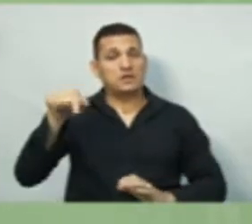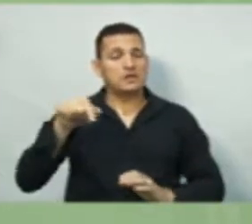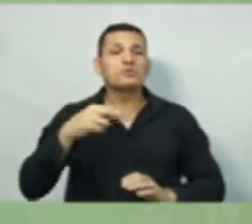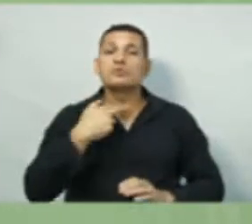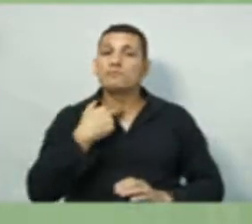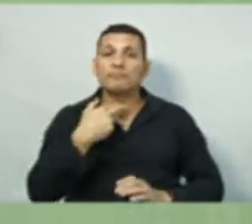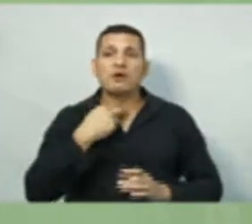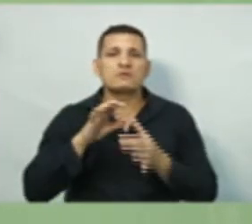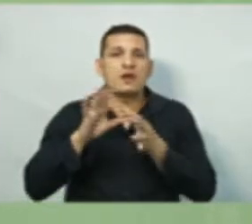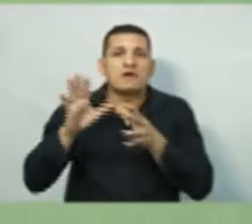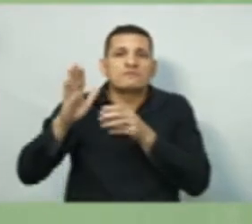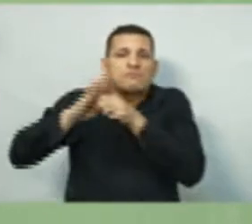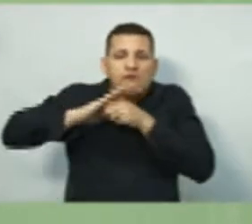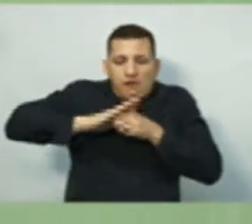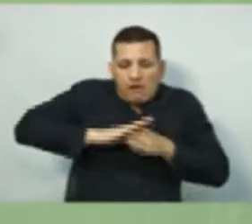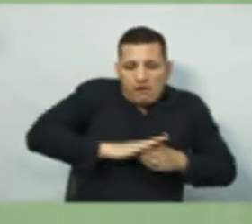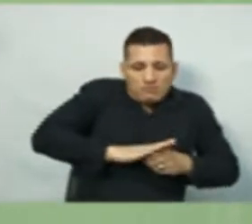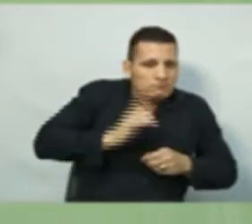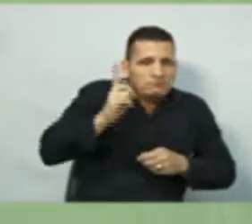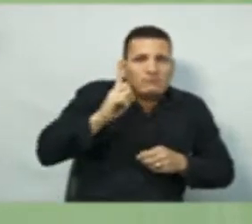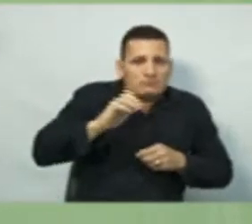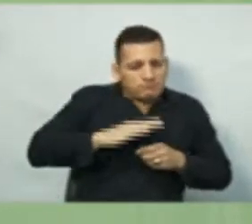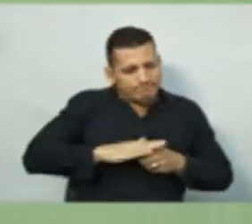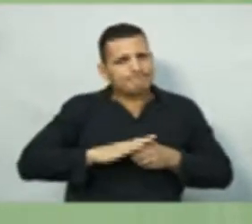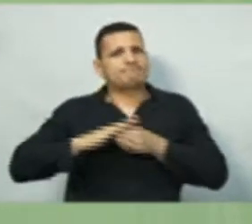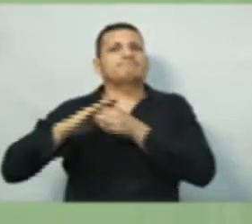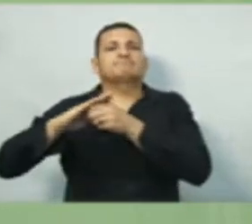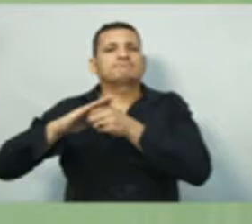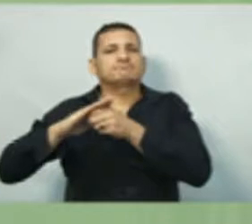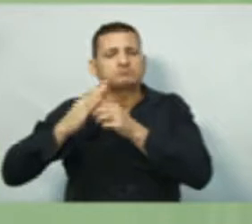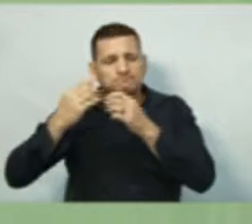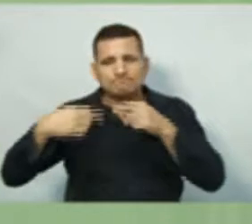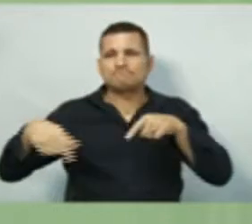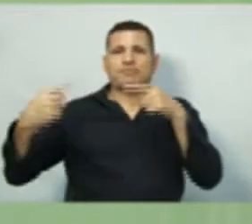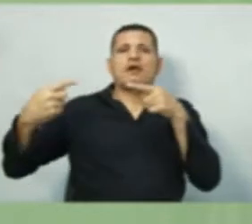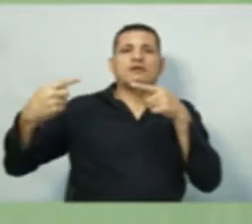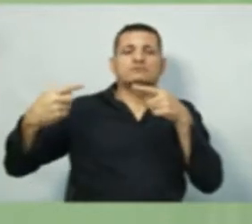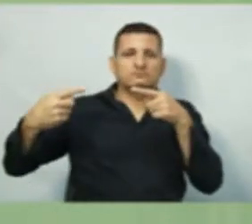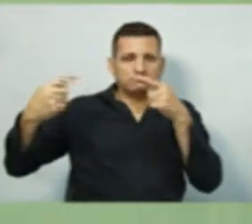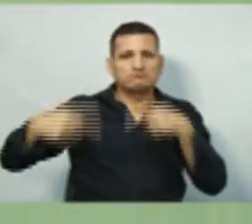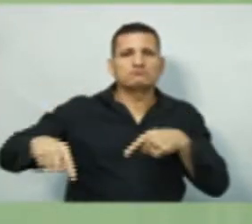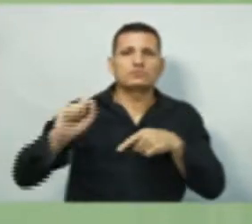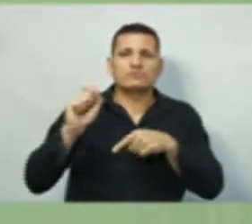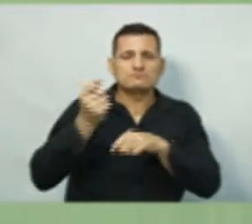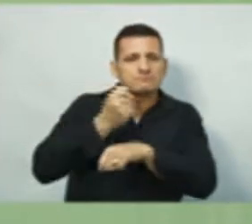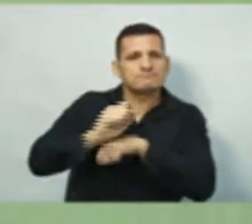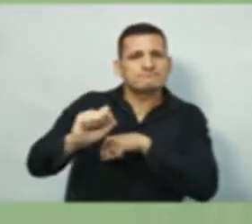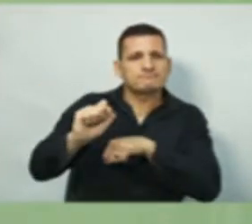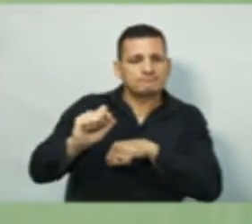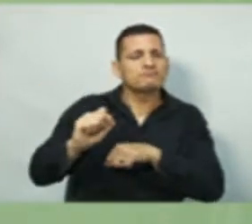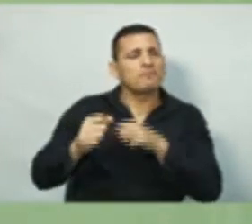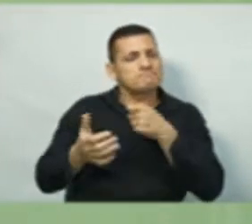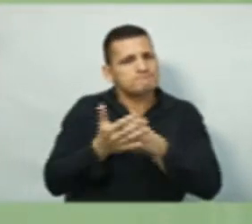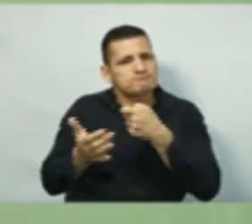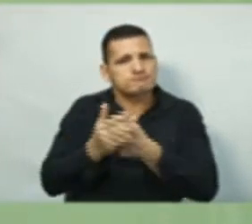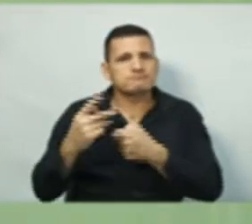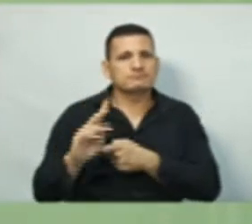oprimir, nem subjugar, mas enfrentar o desafio para defender e exercer seus